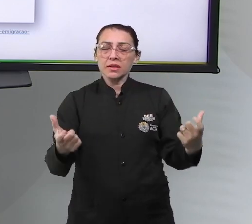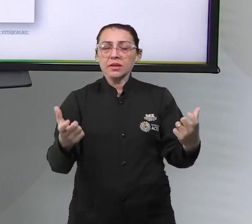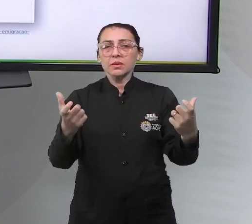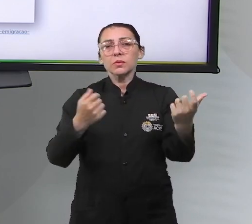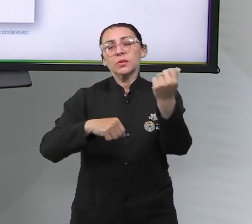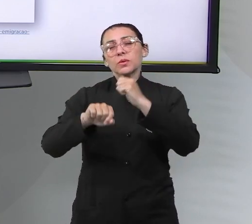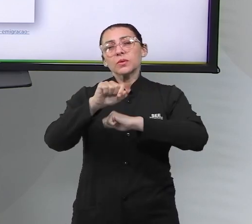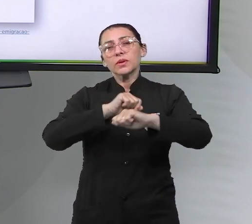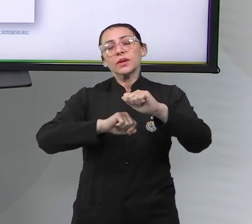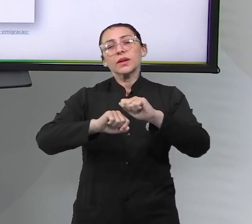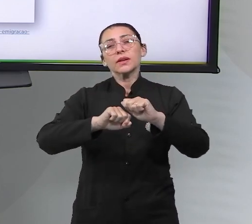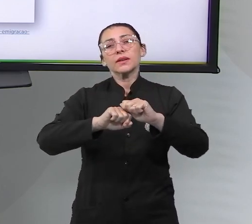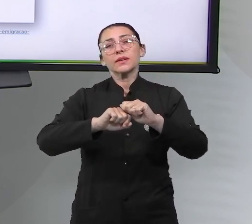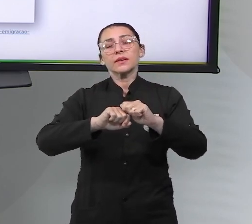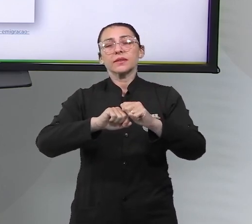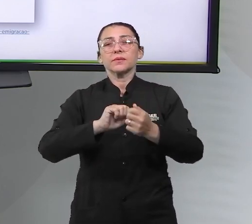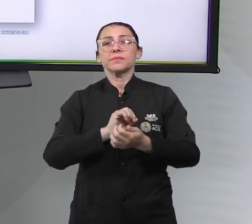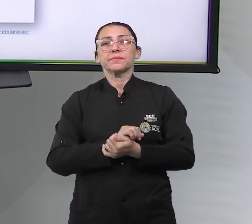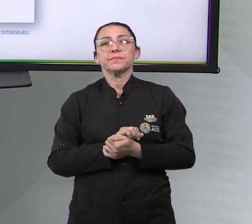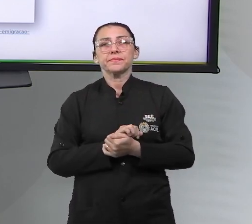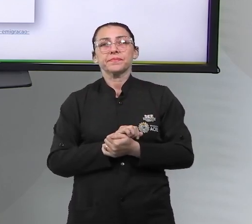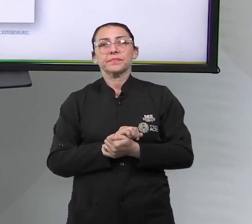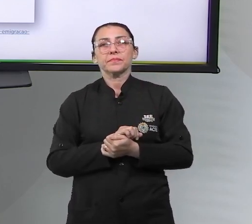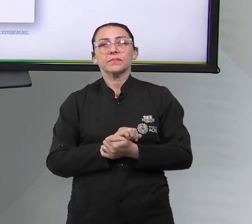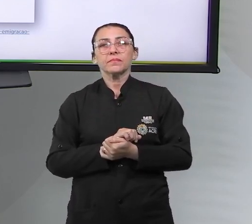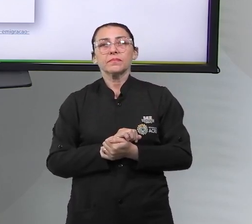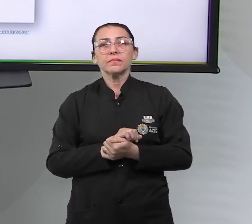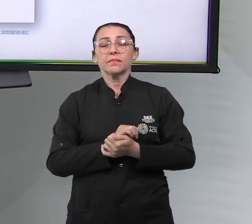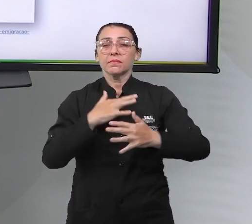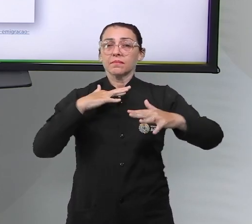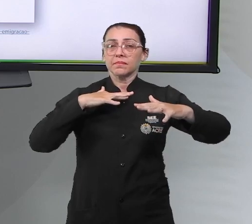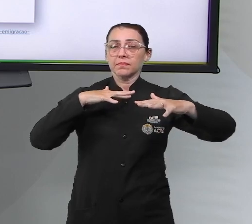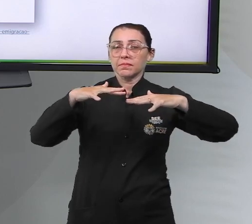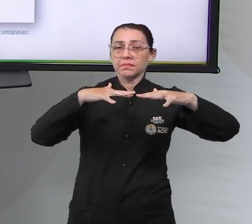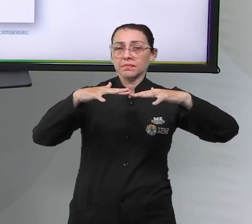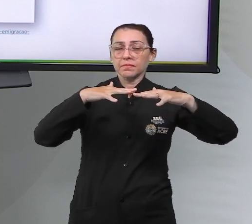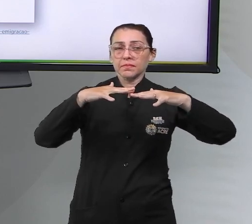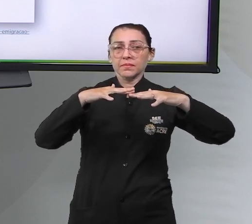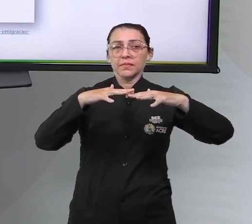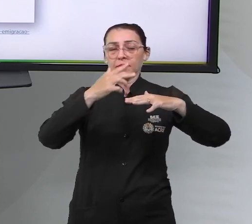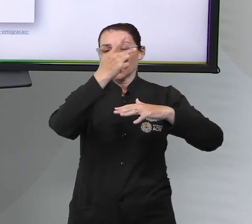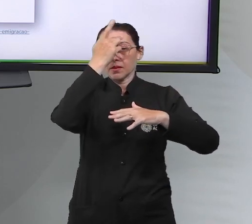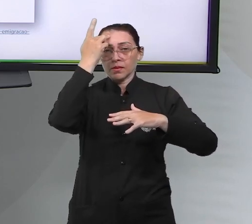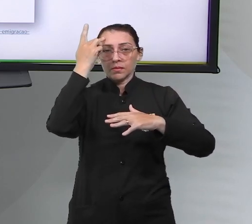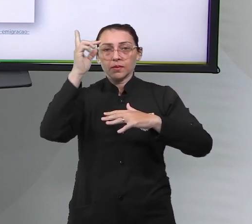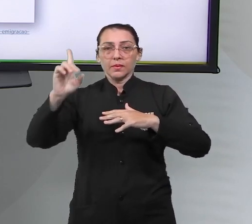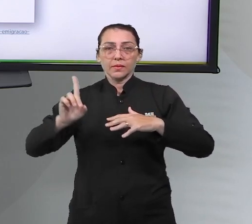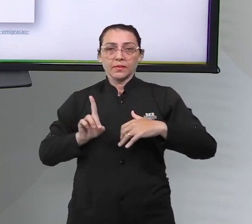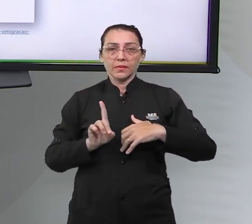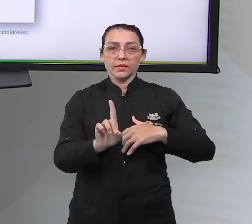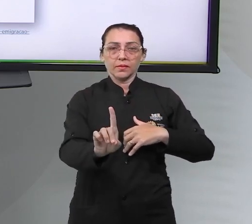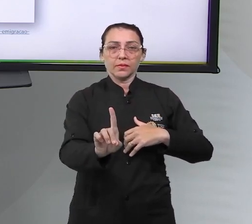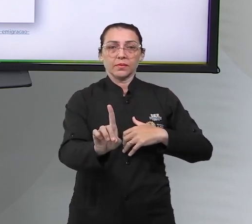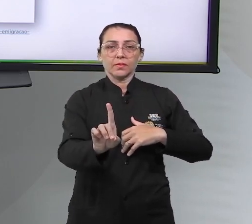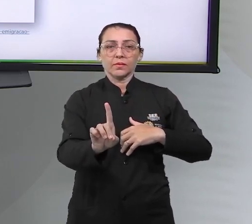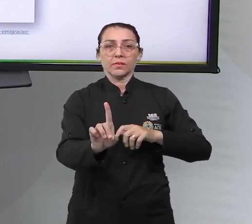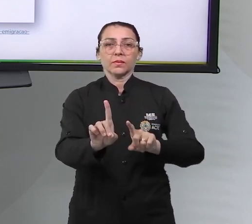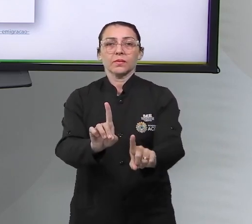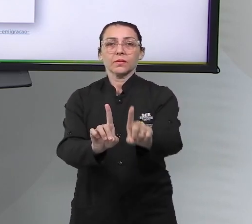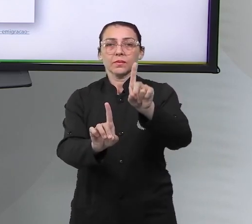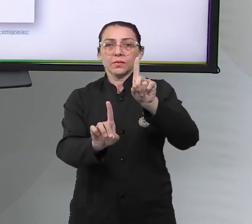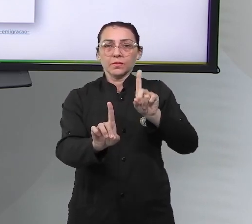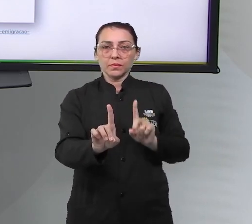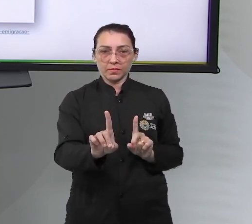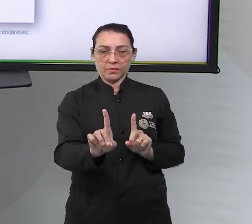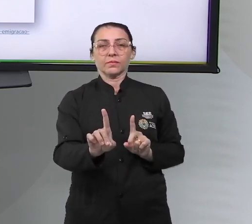acaba correspondendo justamente a esse movimento em que uma pessoa ela sai de uma